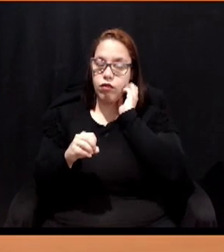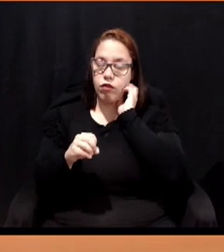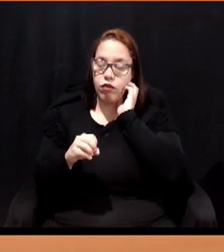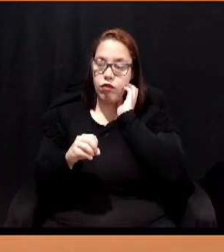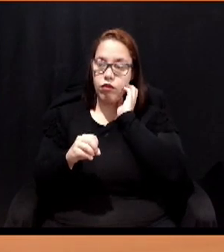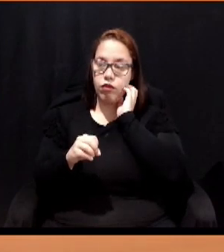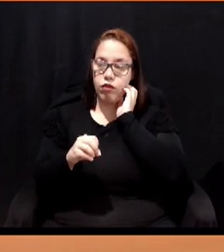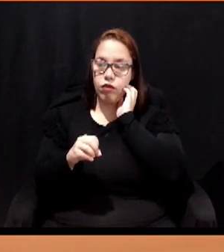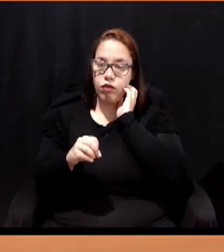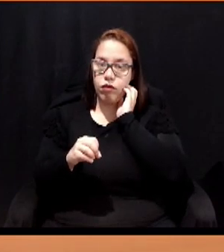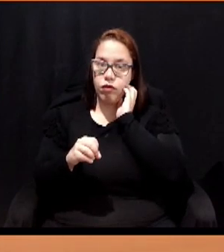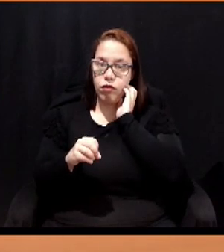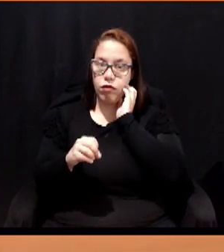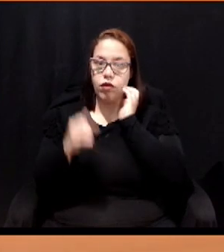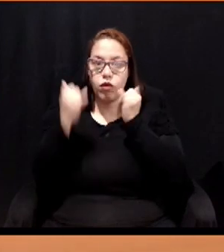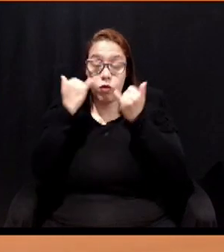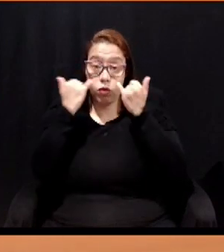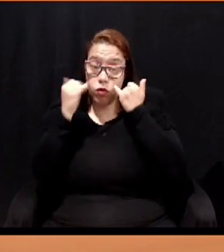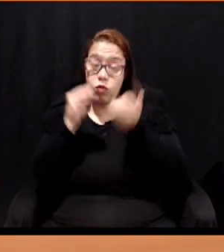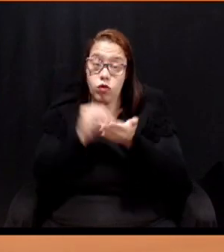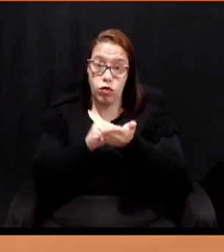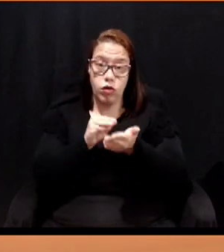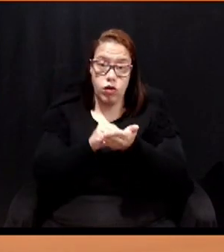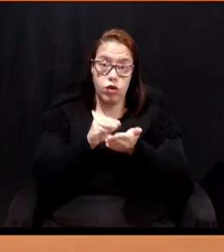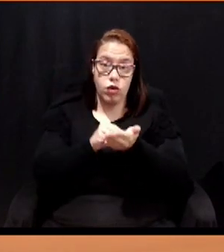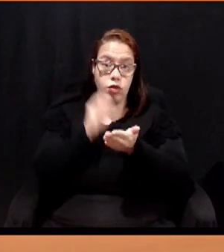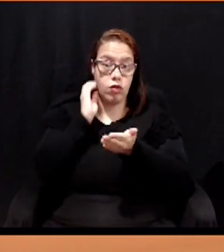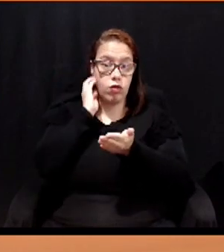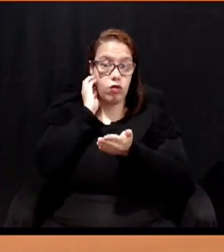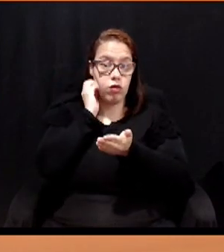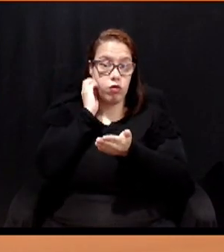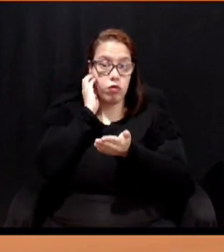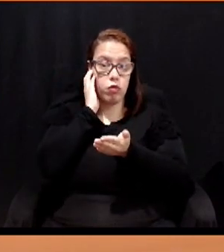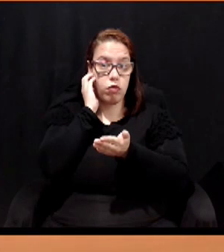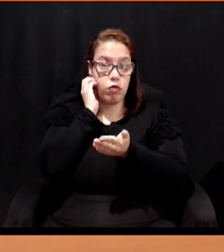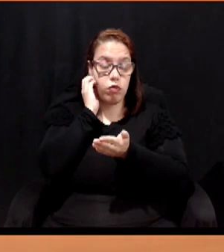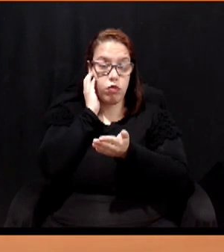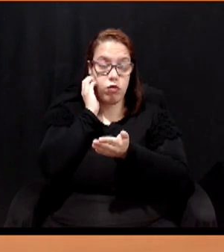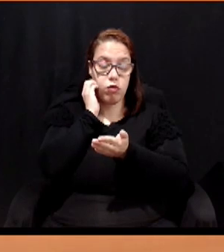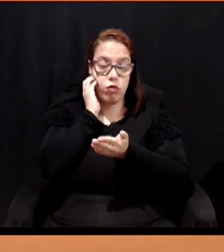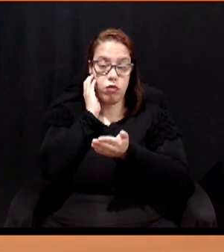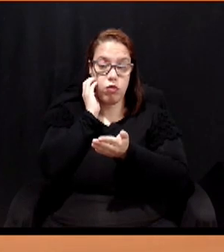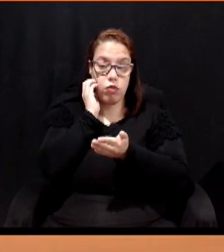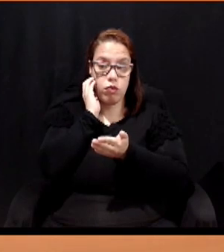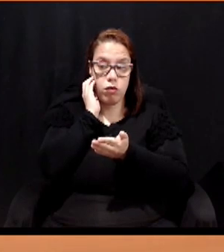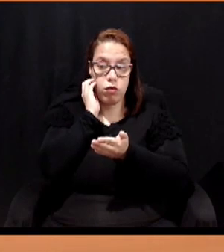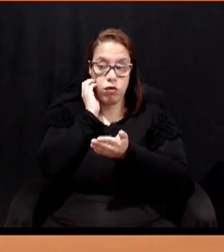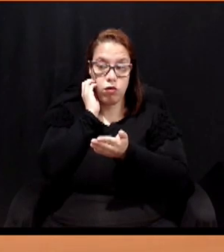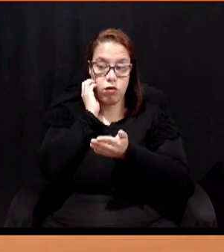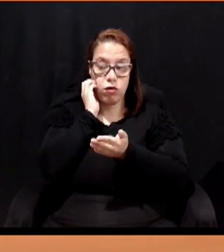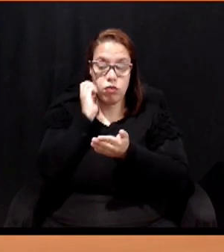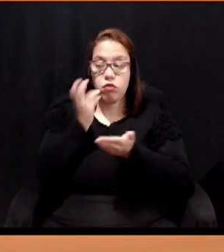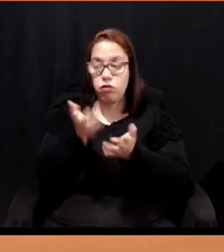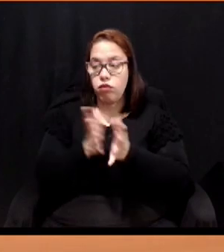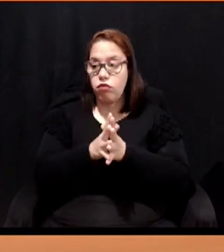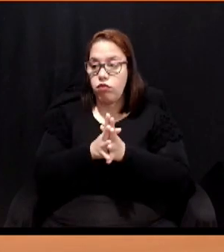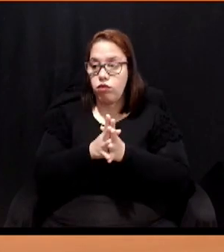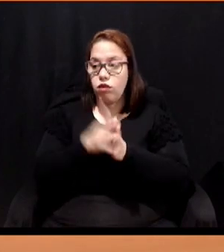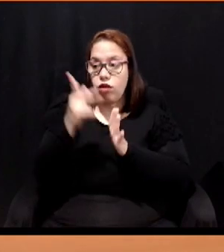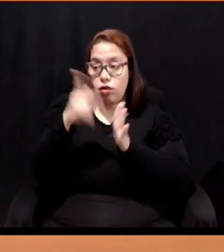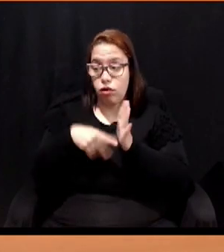falta de informação, né? Então eu ia falar que tem muita desinformação, mas acho que falta informação muitas vezes com relação aos próprios impostos,